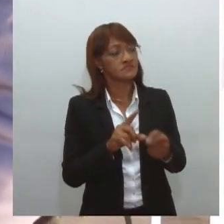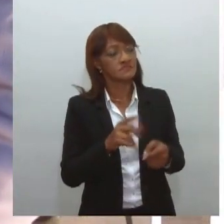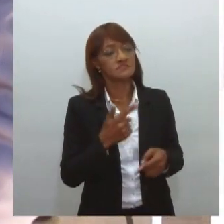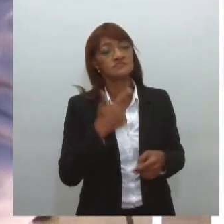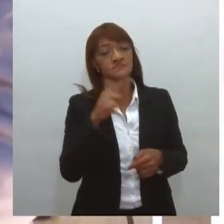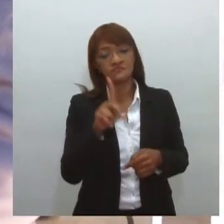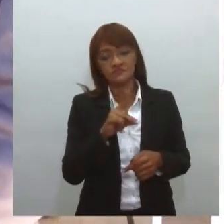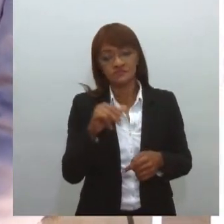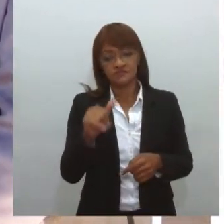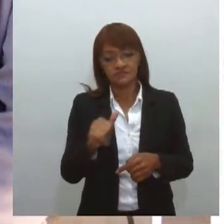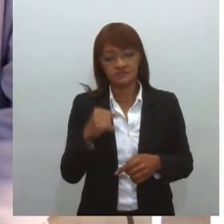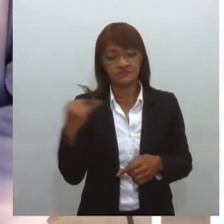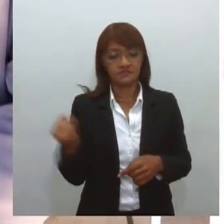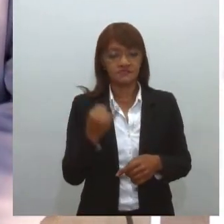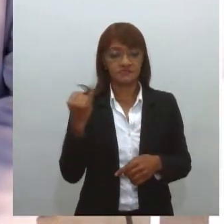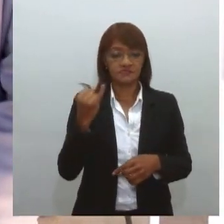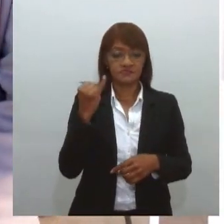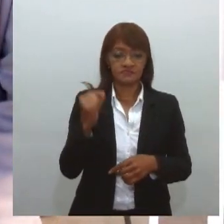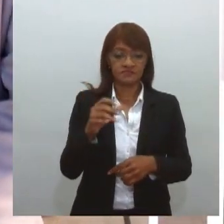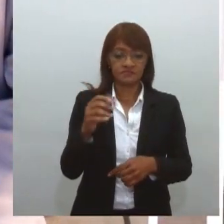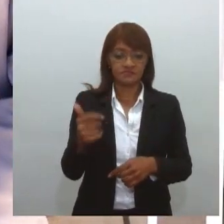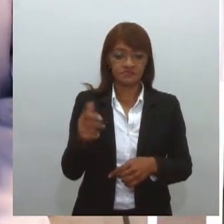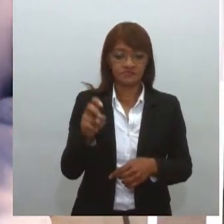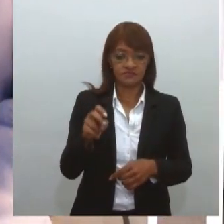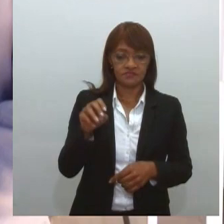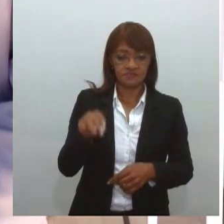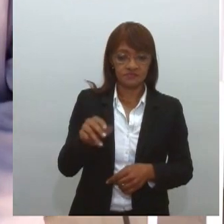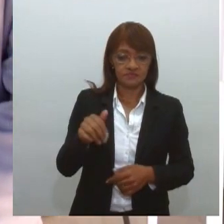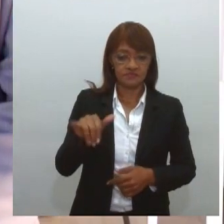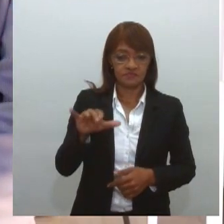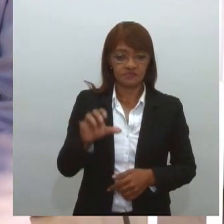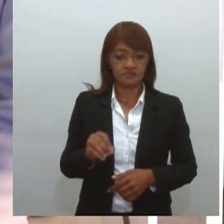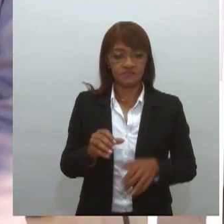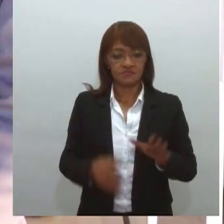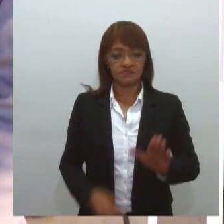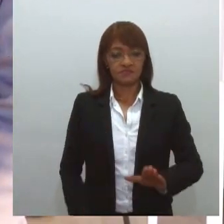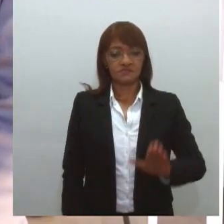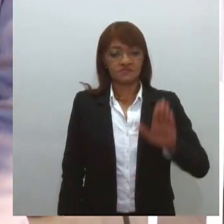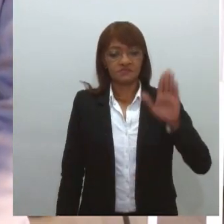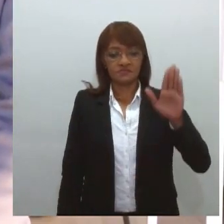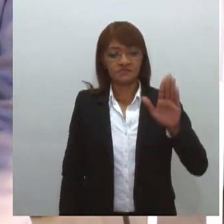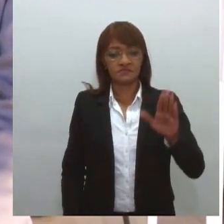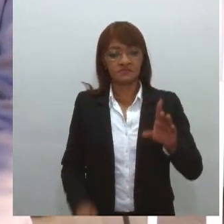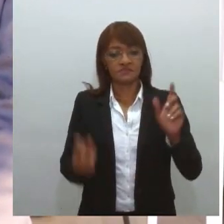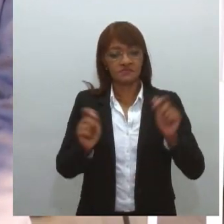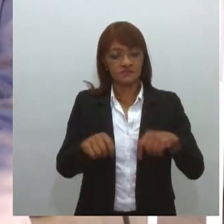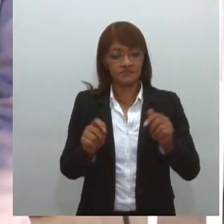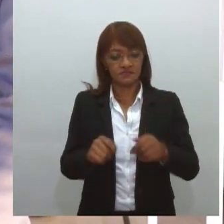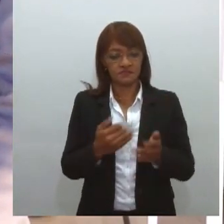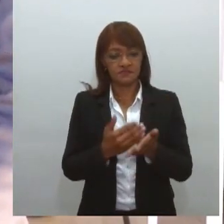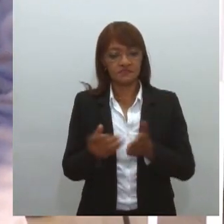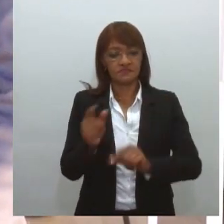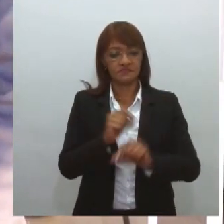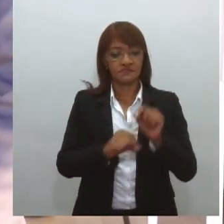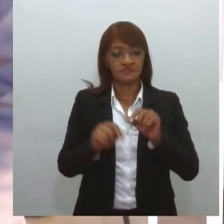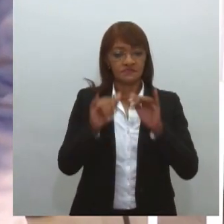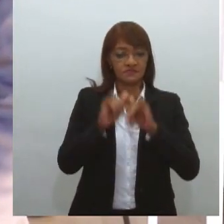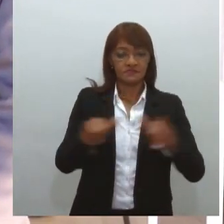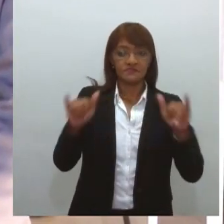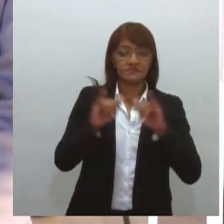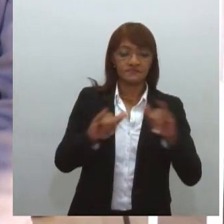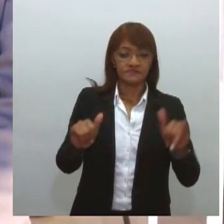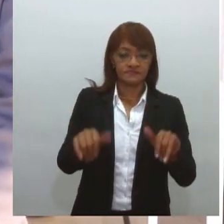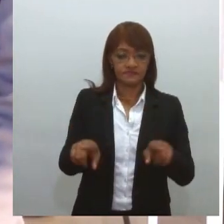destacar é o dia 15 de maio, que é justamente para esses pré-candidatos, né, que podem iniciar a campanha de arrecadação prévia, como também tem o